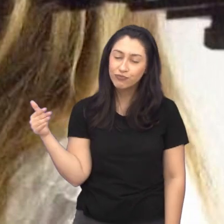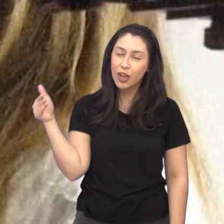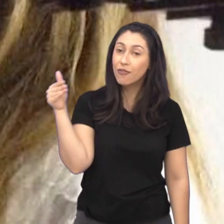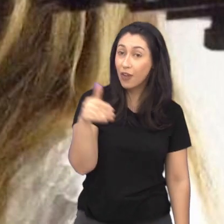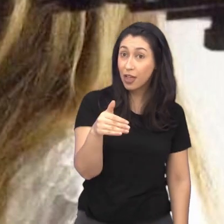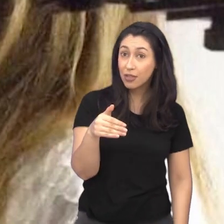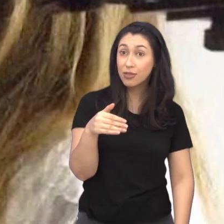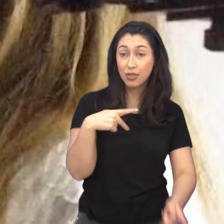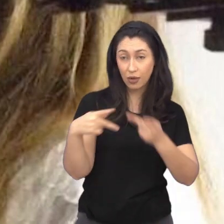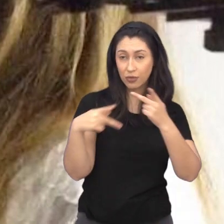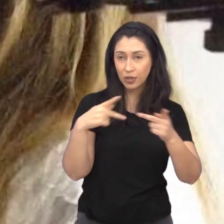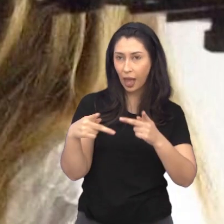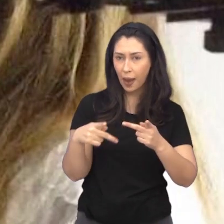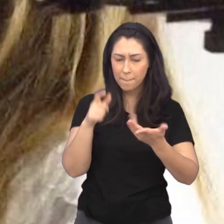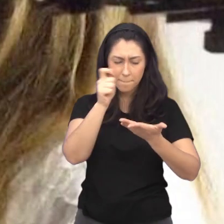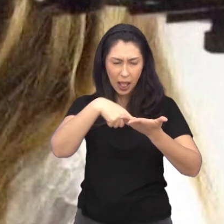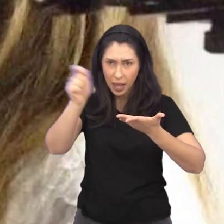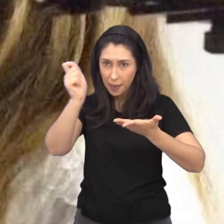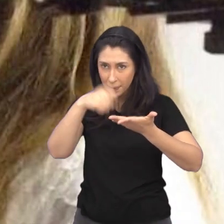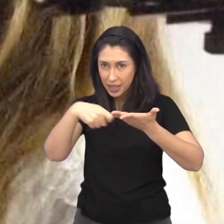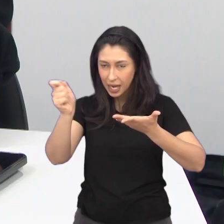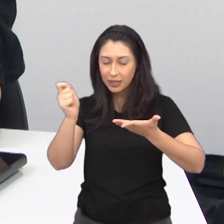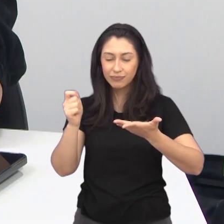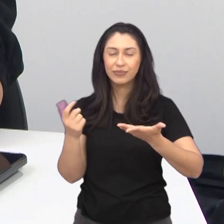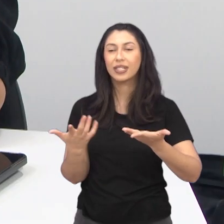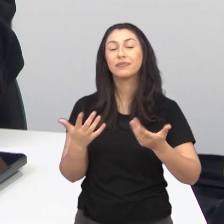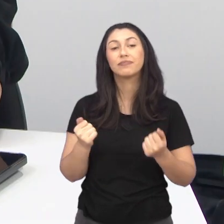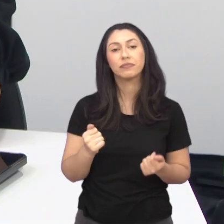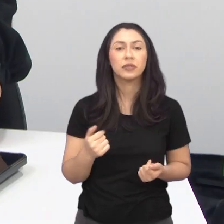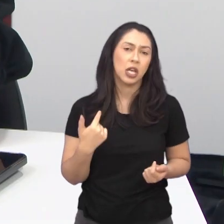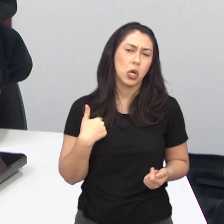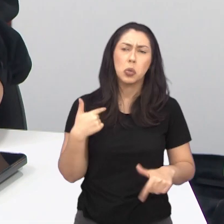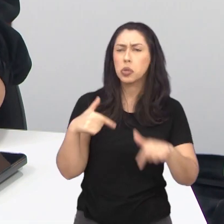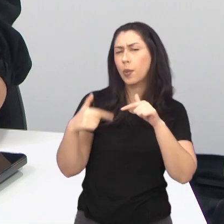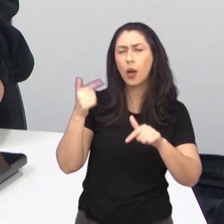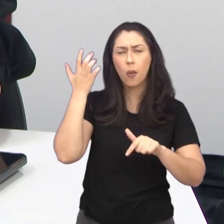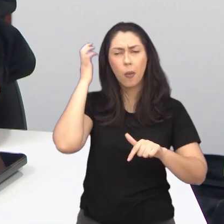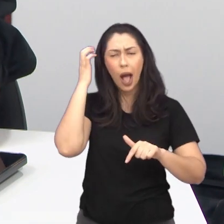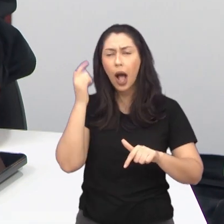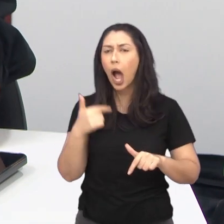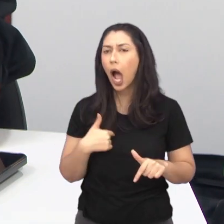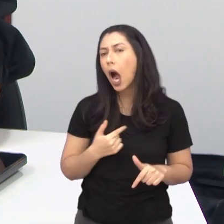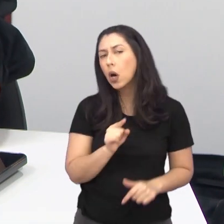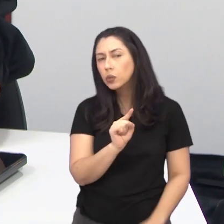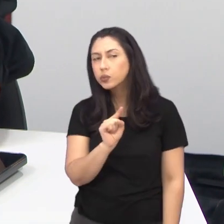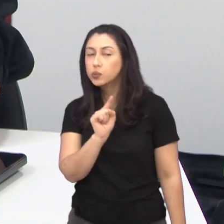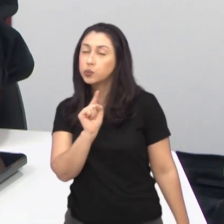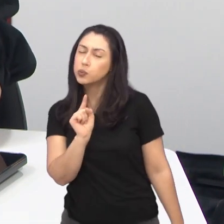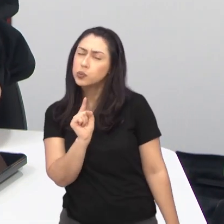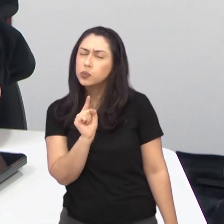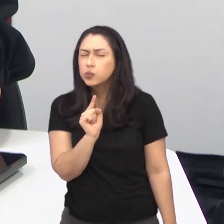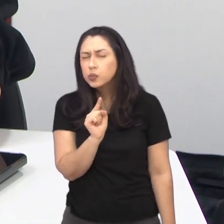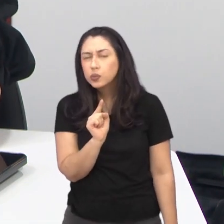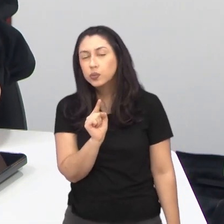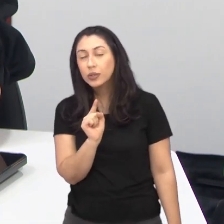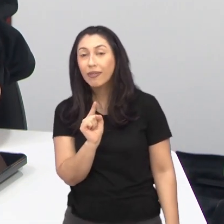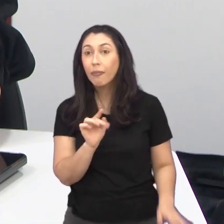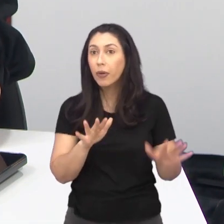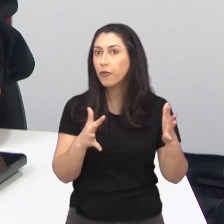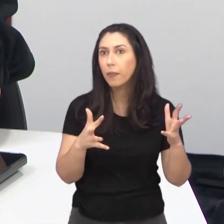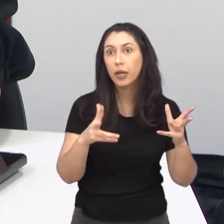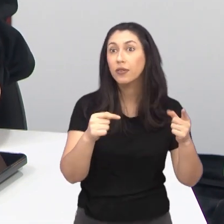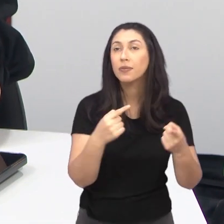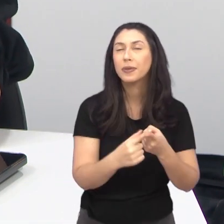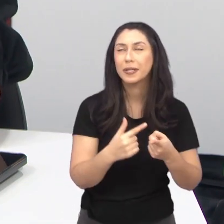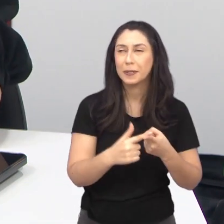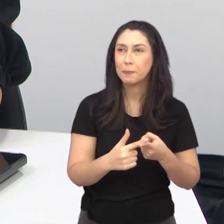rádio que eu tava na época era uma rádio popular. Beleza, cheguei lá, tô no cantinho, super na minha. E foi incrível, porque eles